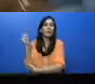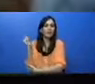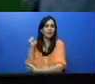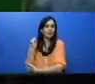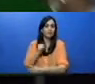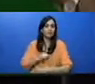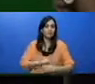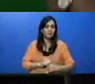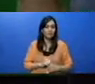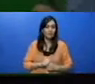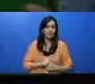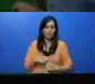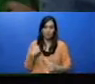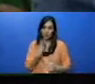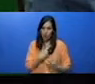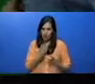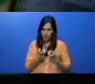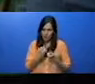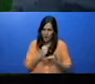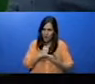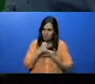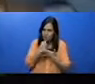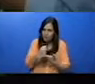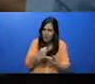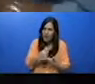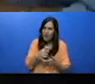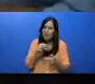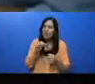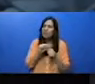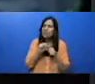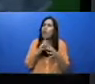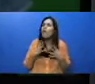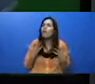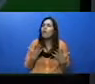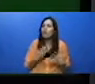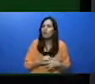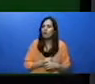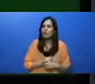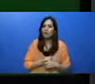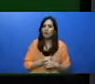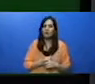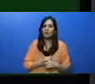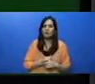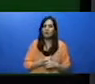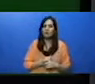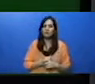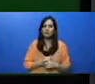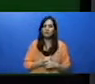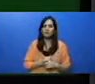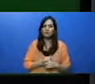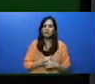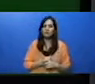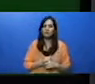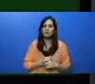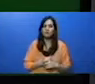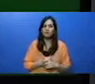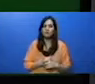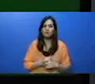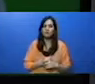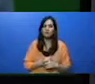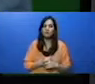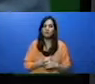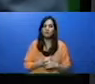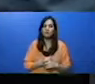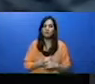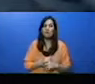nós quisermos ajudar. Lembra do panfleto? O que nós podemos fazer? Depois vocês vão responder com calma.